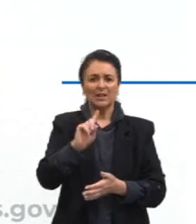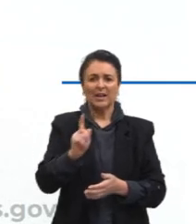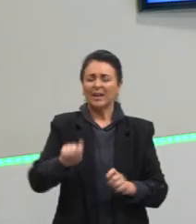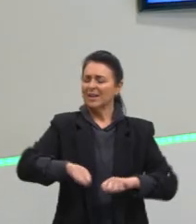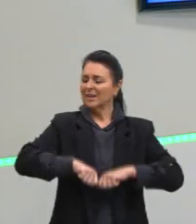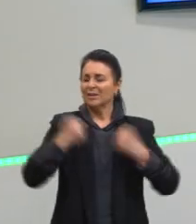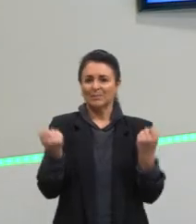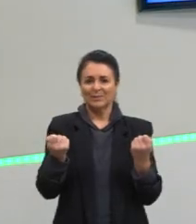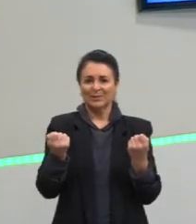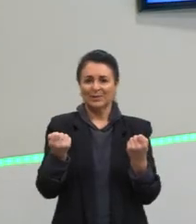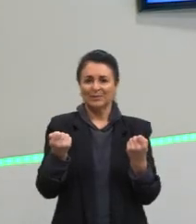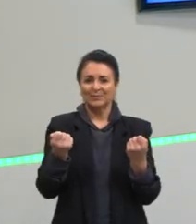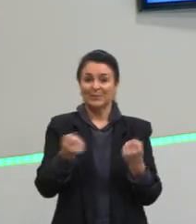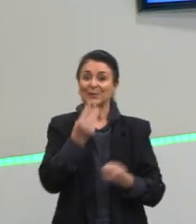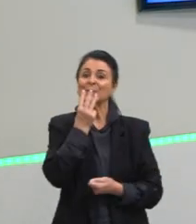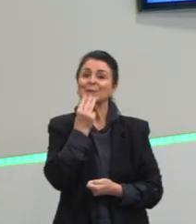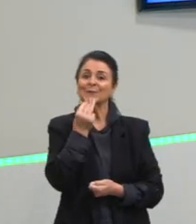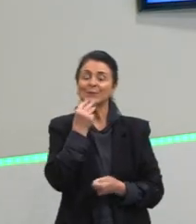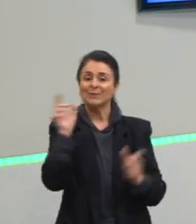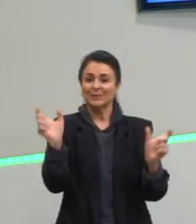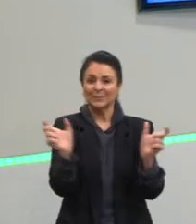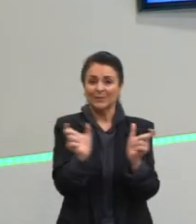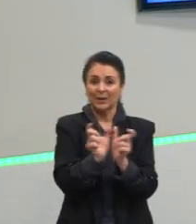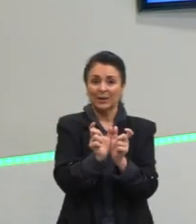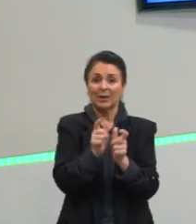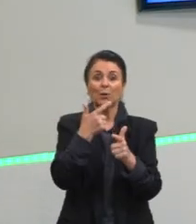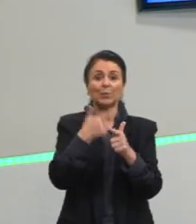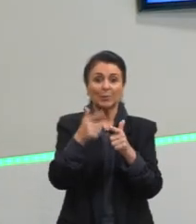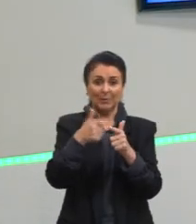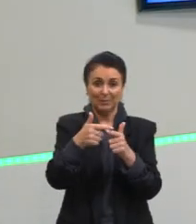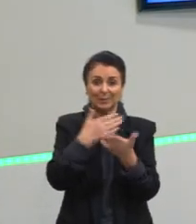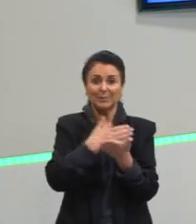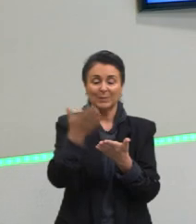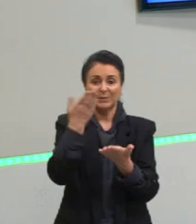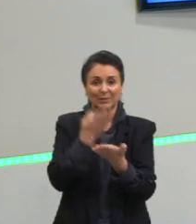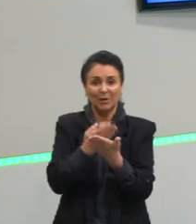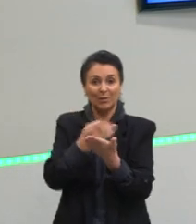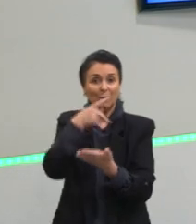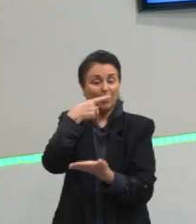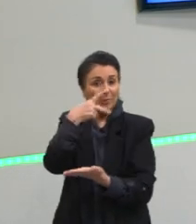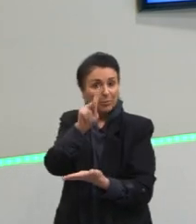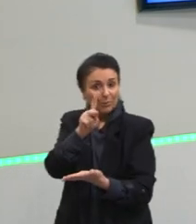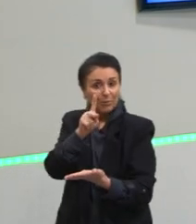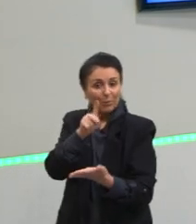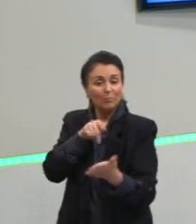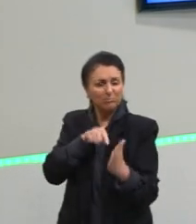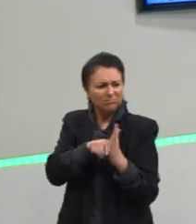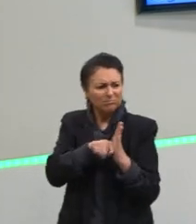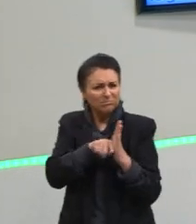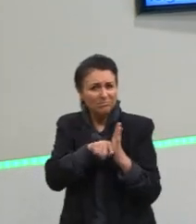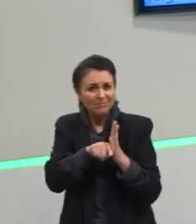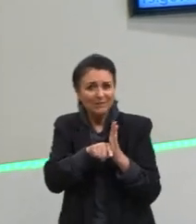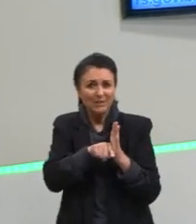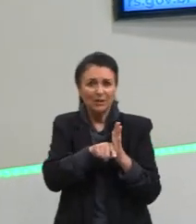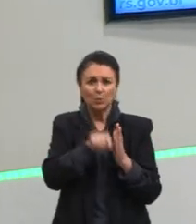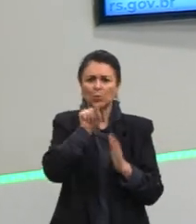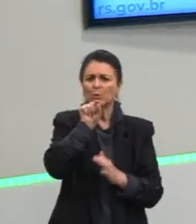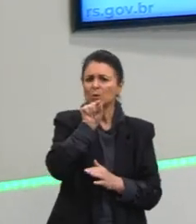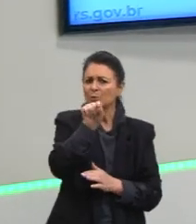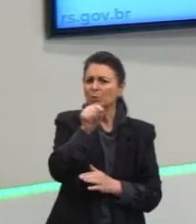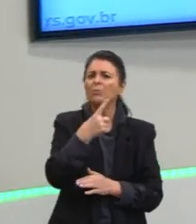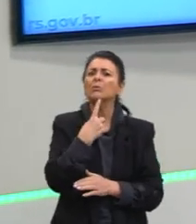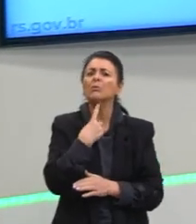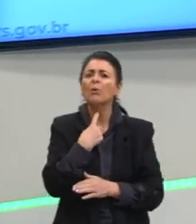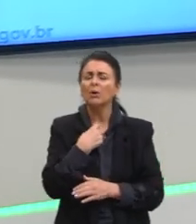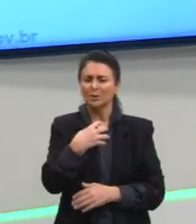e eu desço a que nosso problema de início para você continuar questionando Afinal você seus gostos